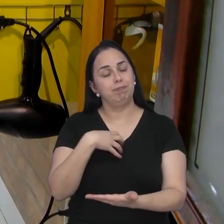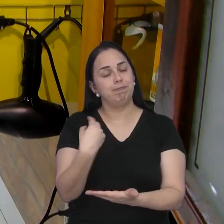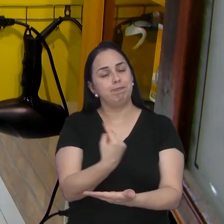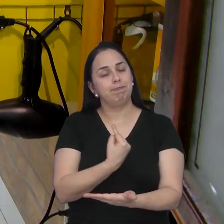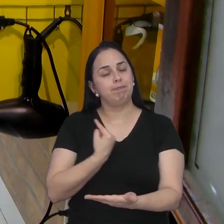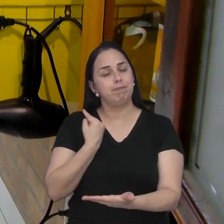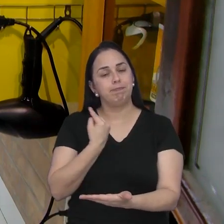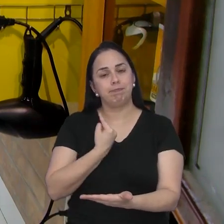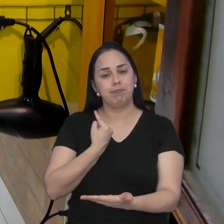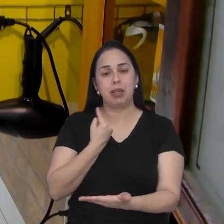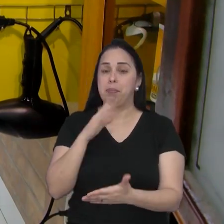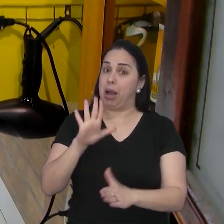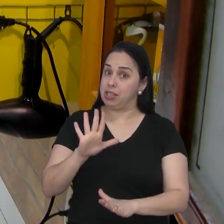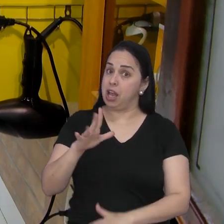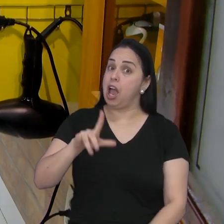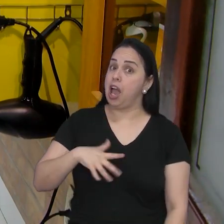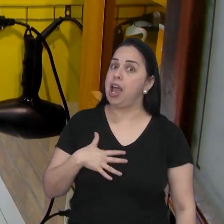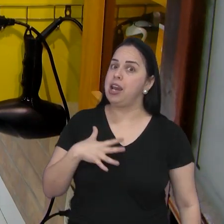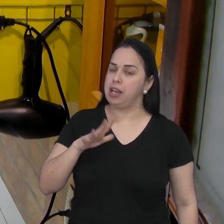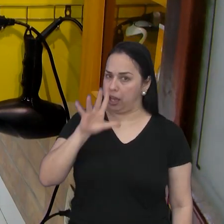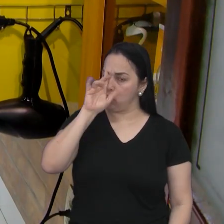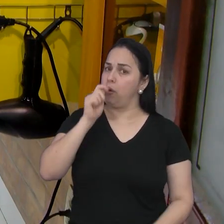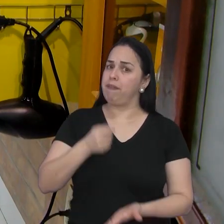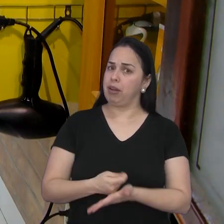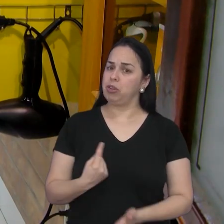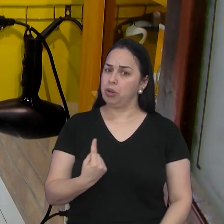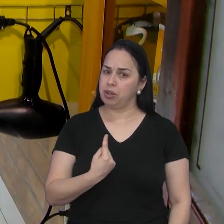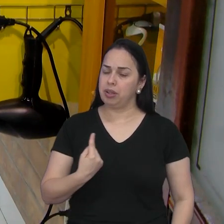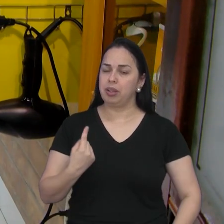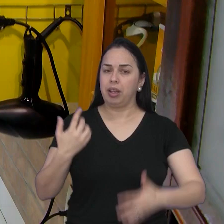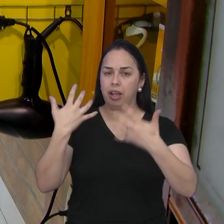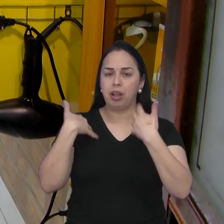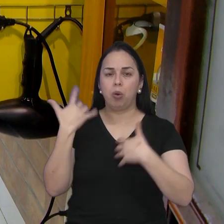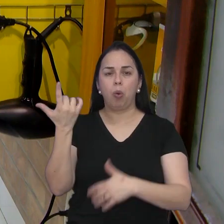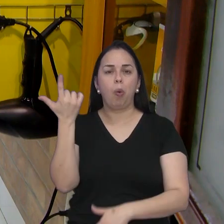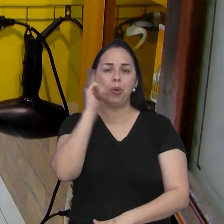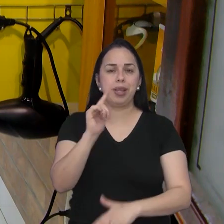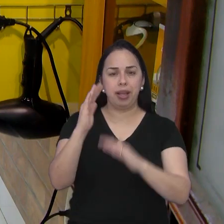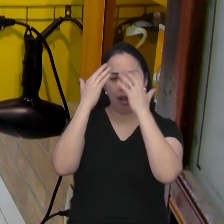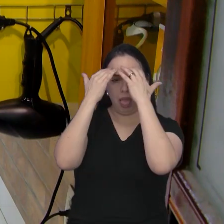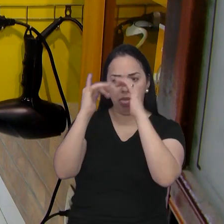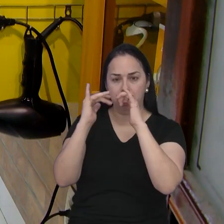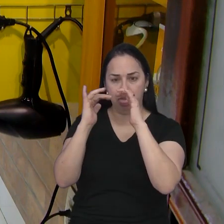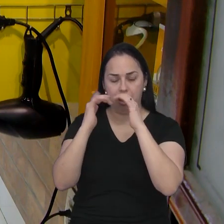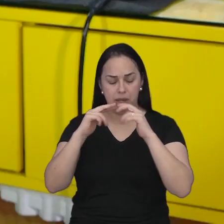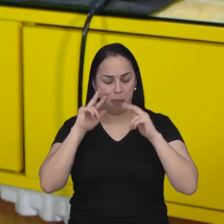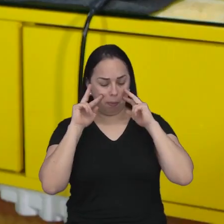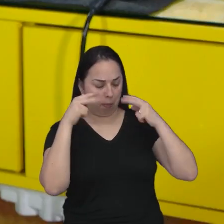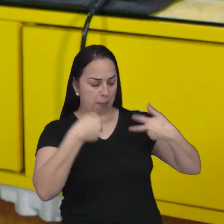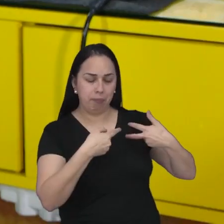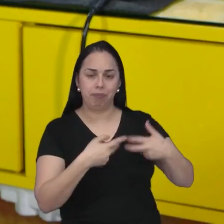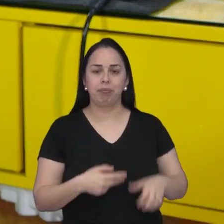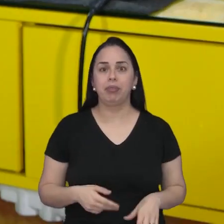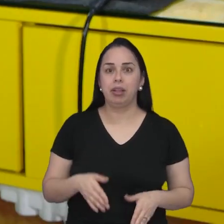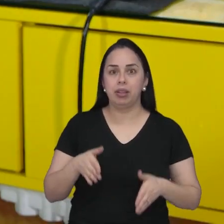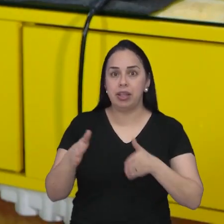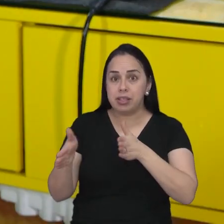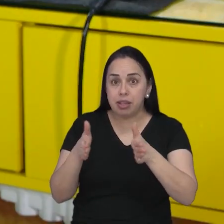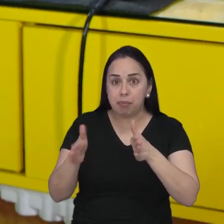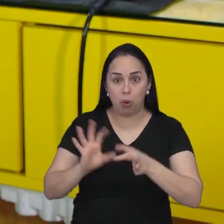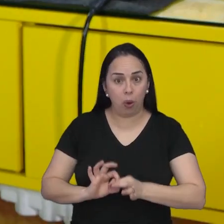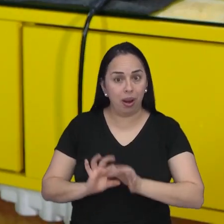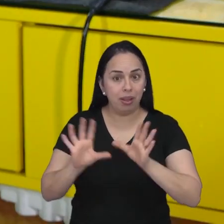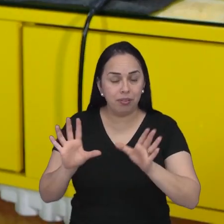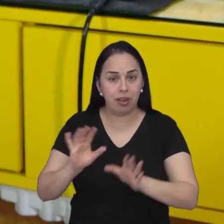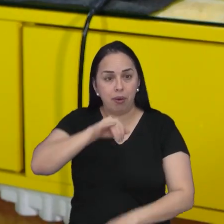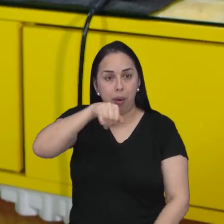de solitude, uma solidão por escolha, que abre espaço para reflexão e autoconhecimento. Esse tempo eu